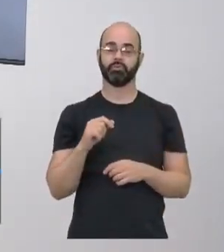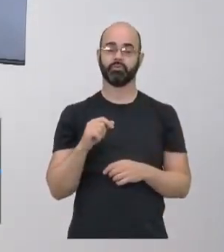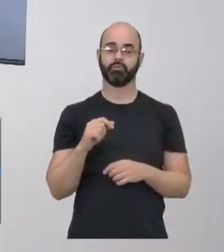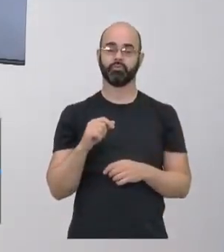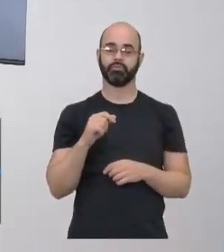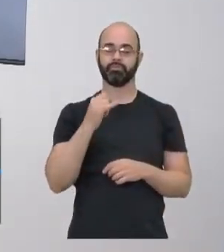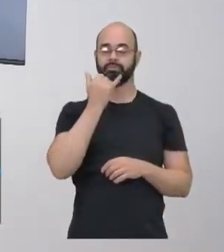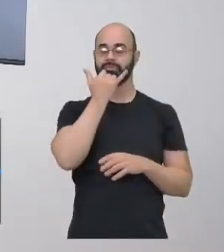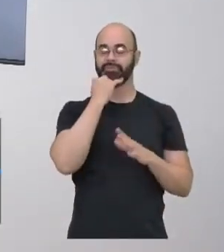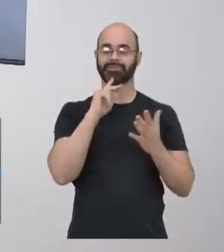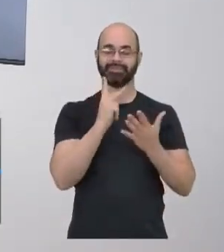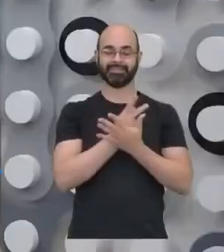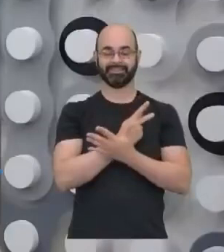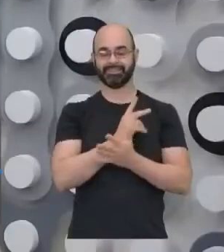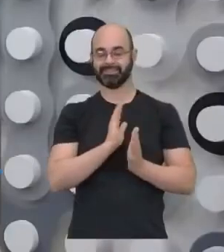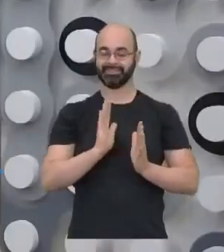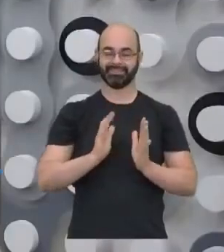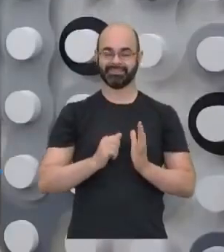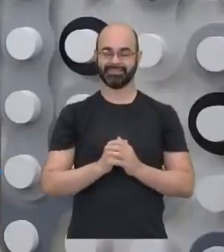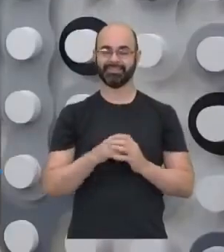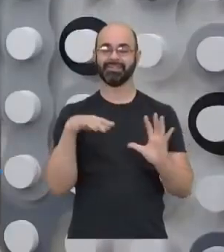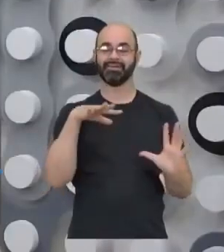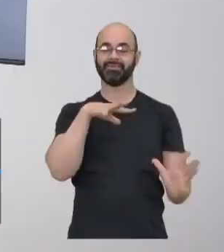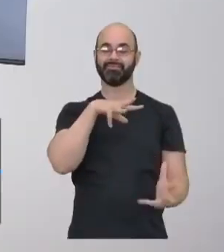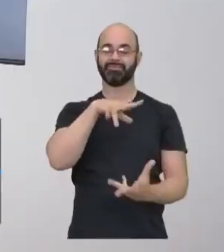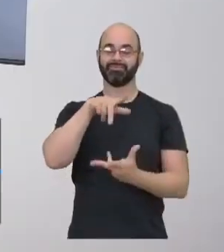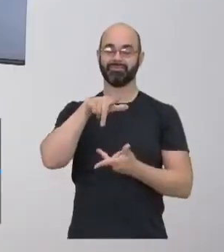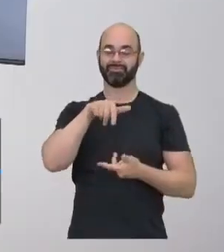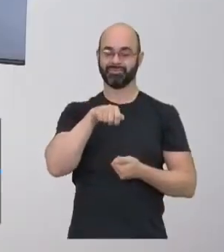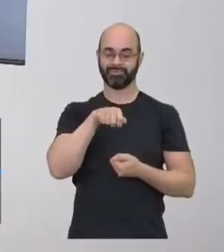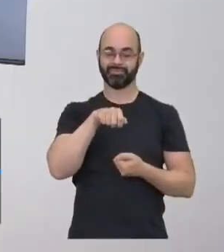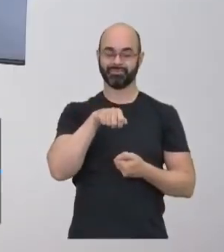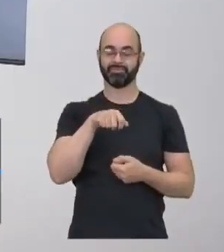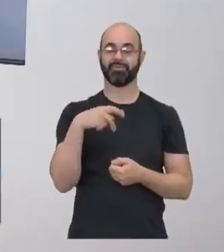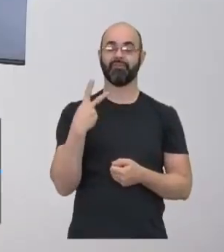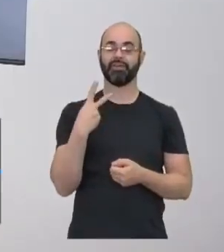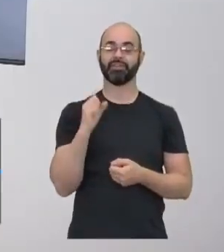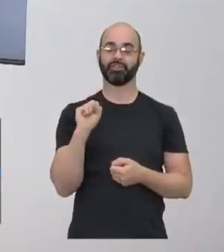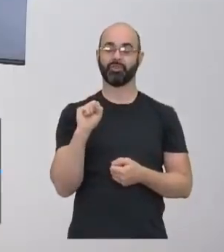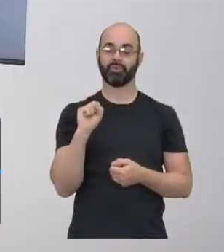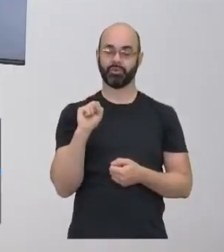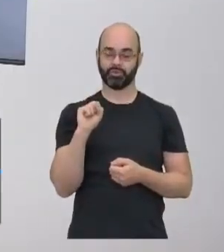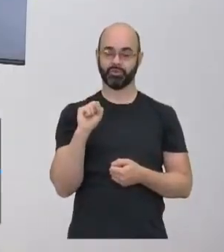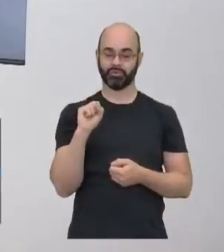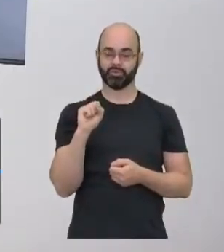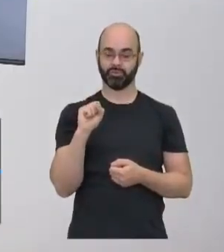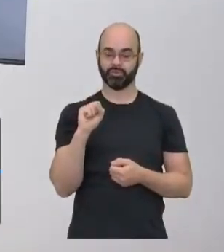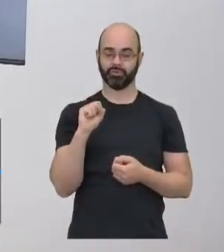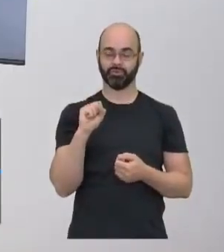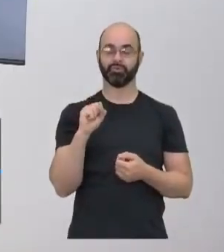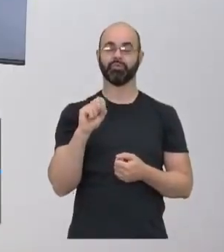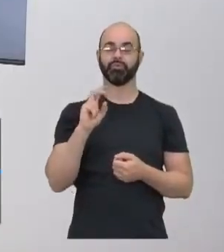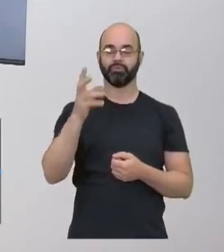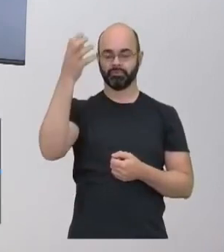não. No mundo, nós temos 28 monarquias